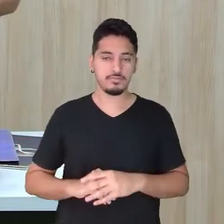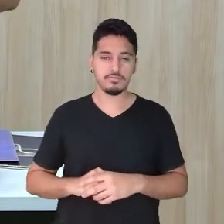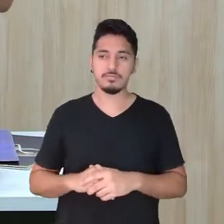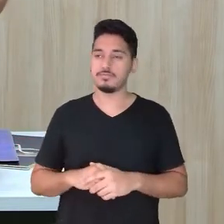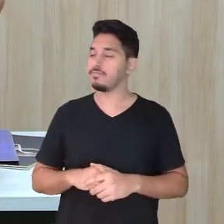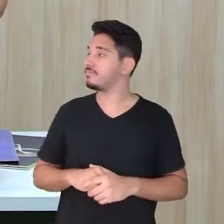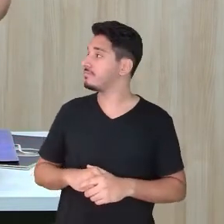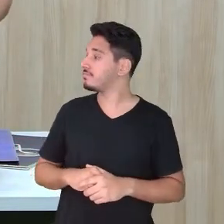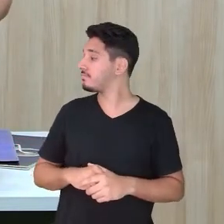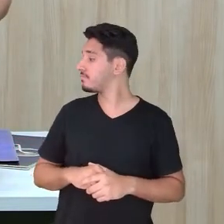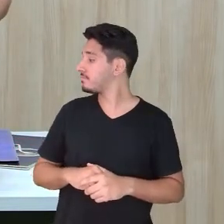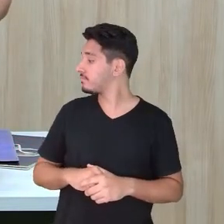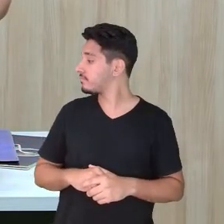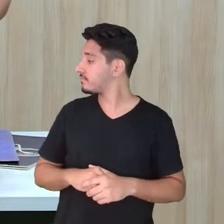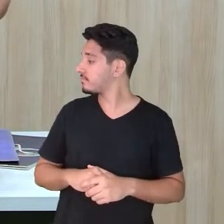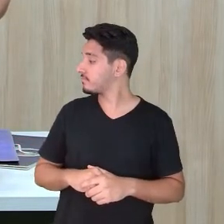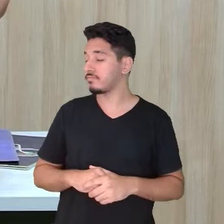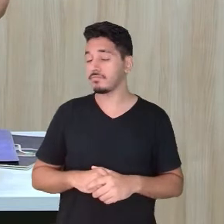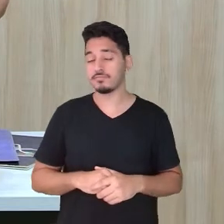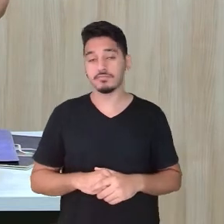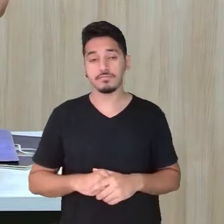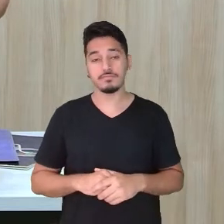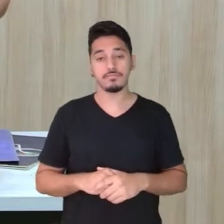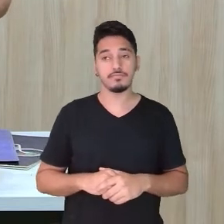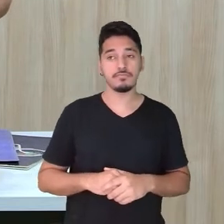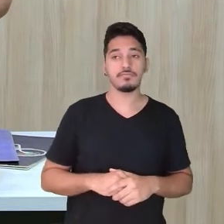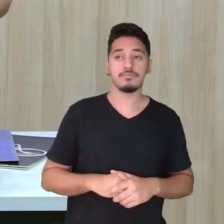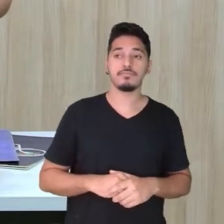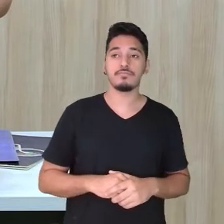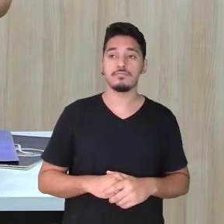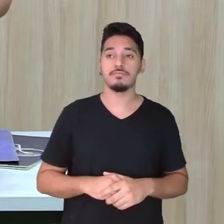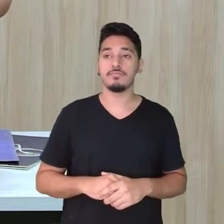realizando, concretizando o pensamento.